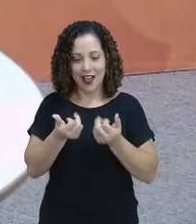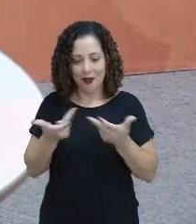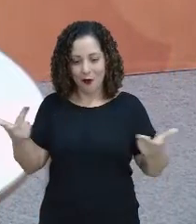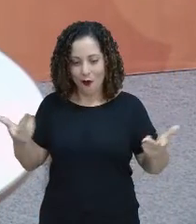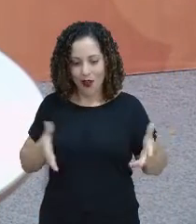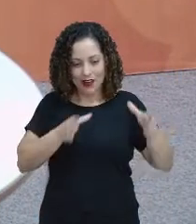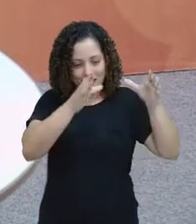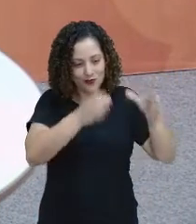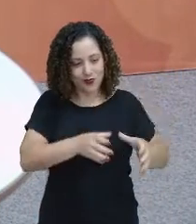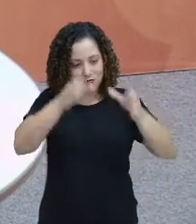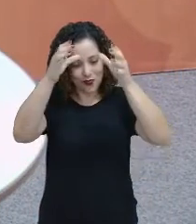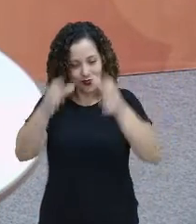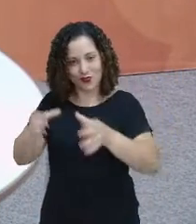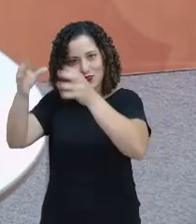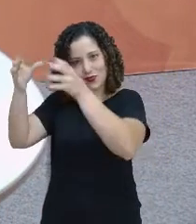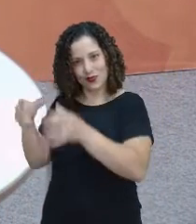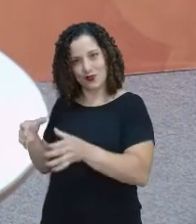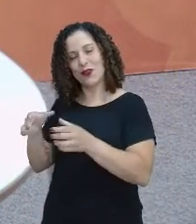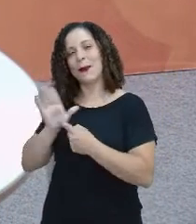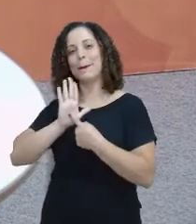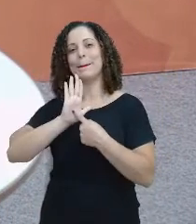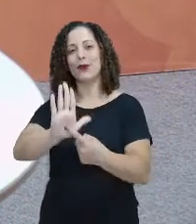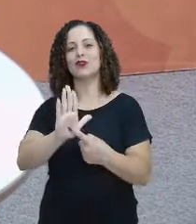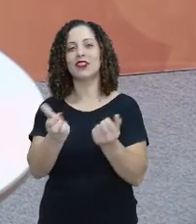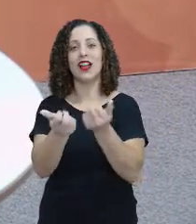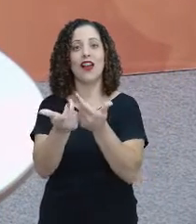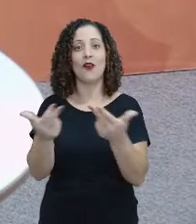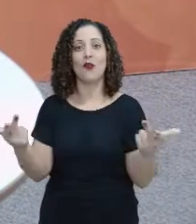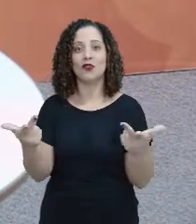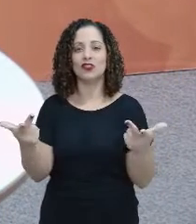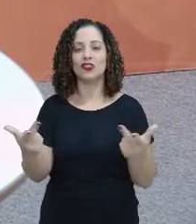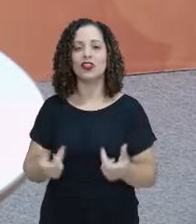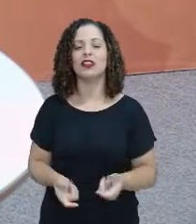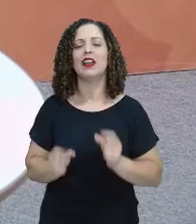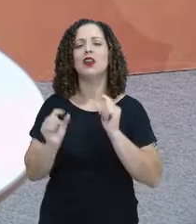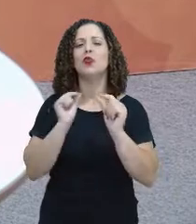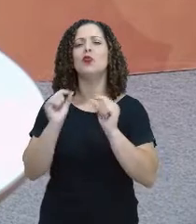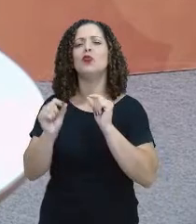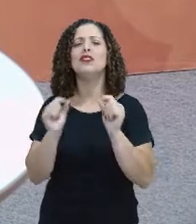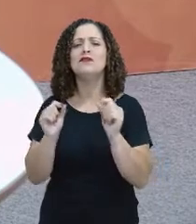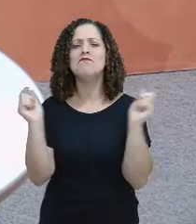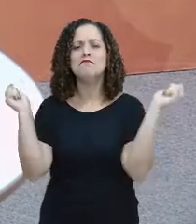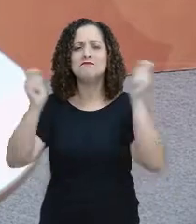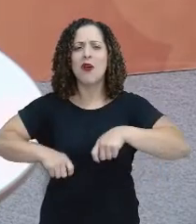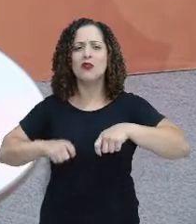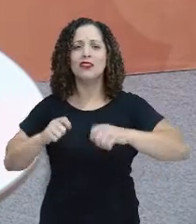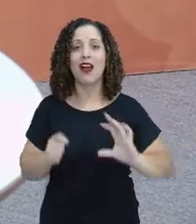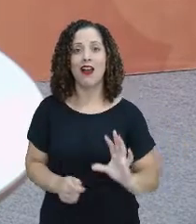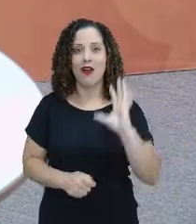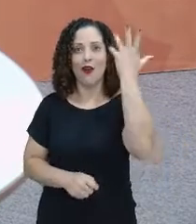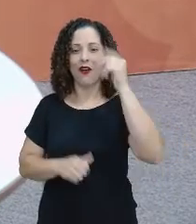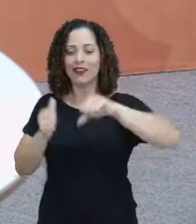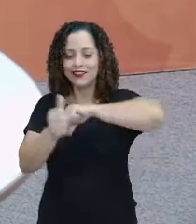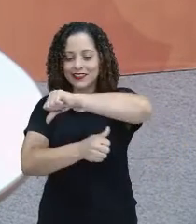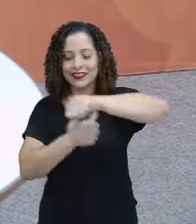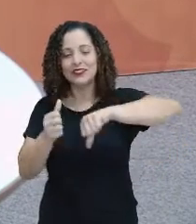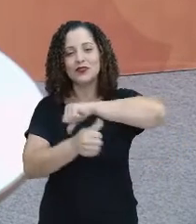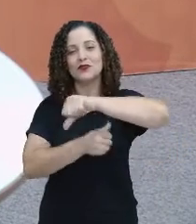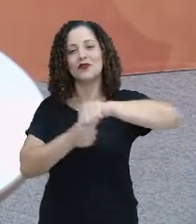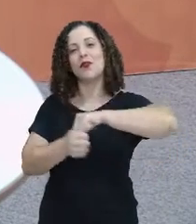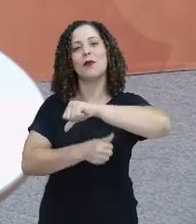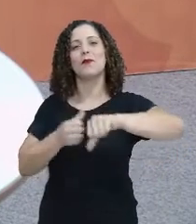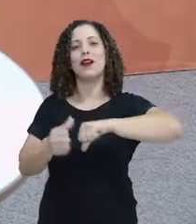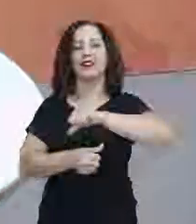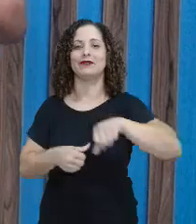vou mostrar para vocês aqui, várias matérias e de que forma essas matérias se transformam e